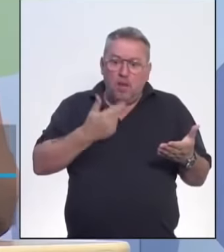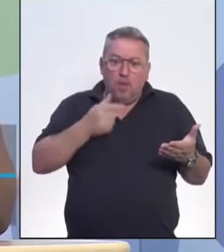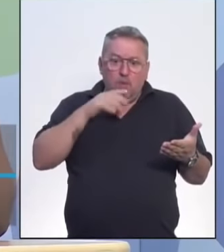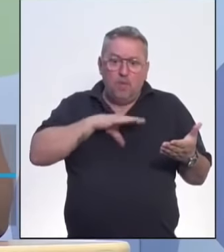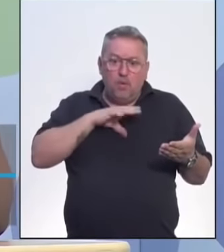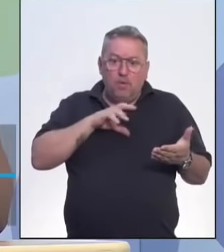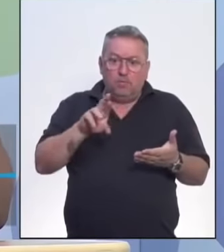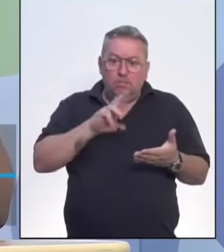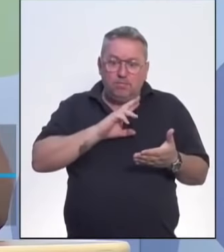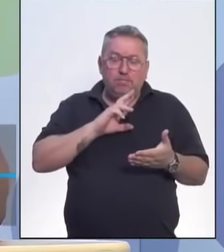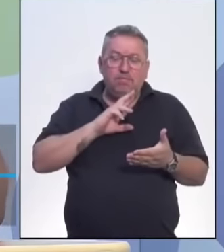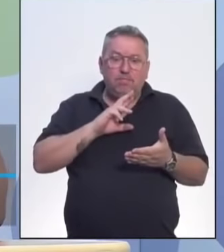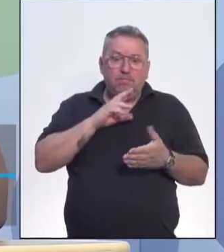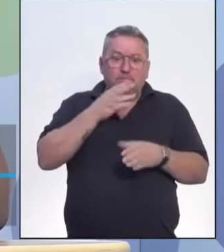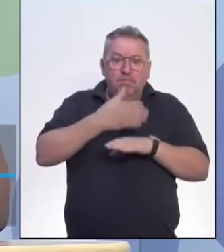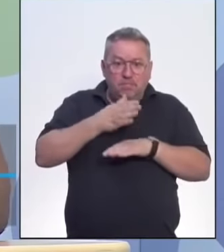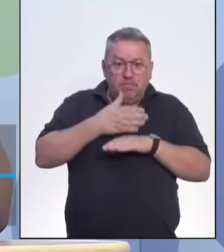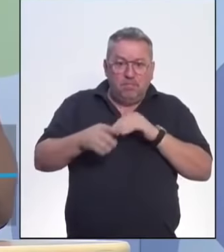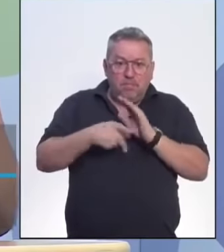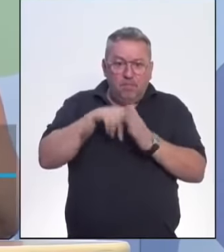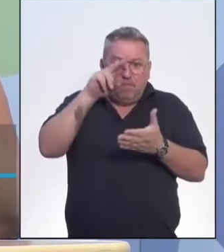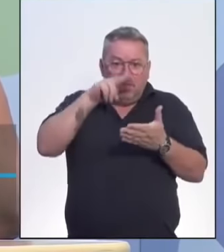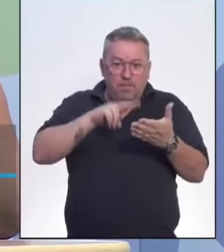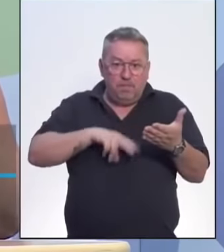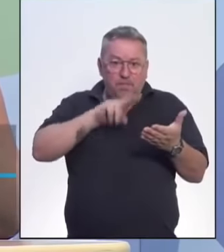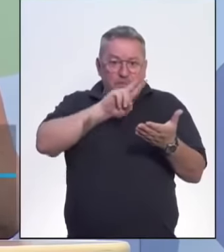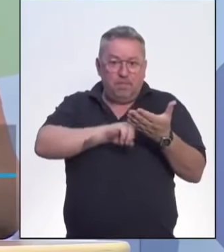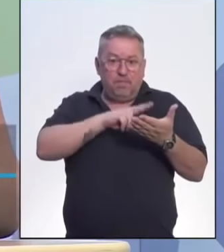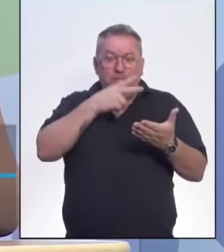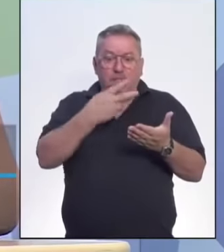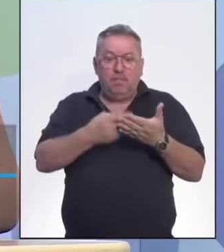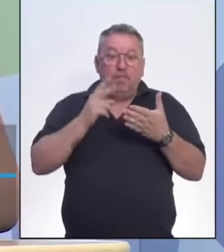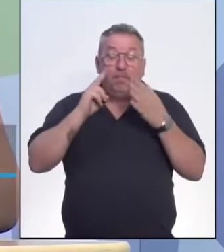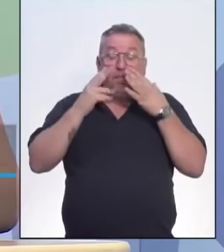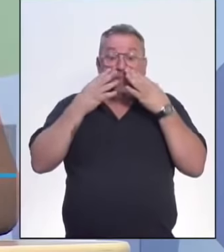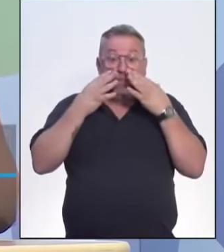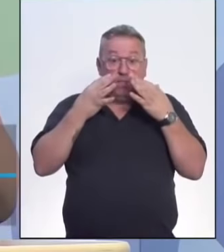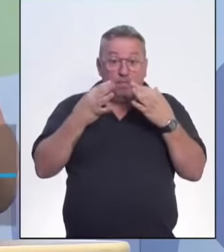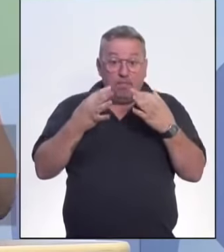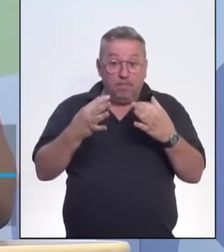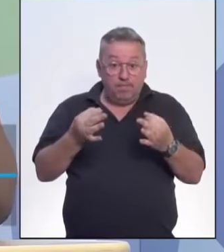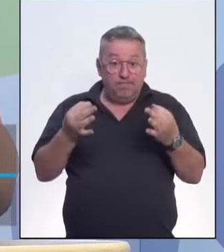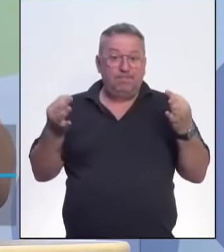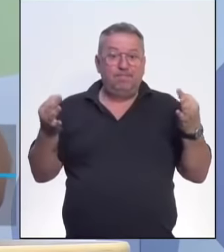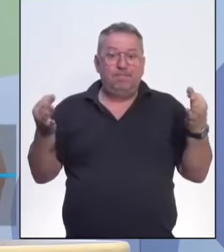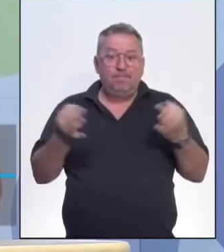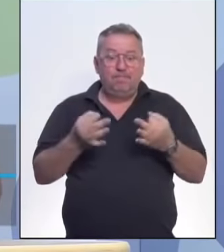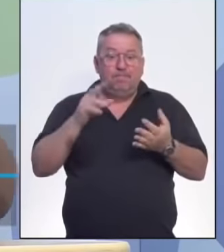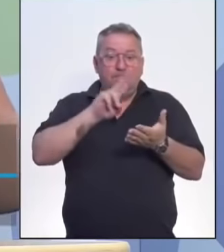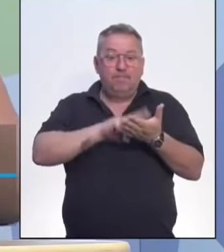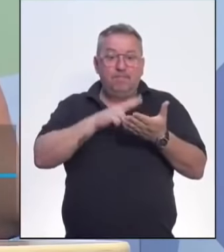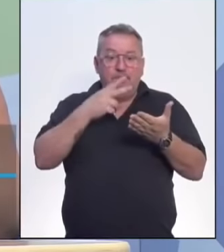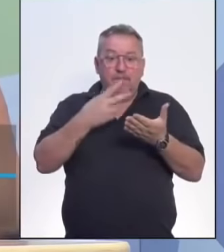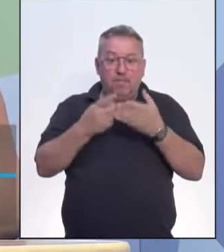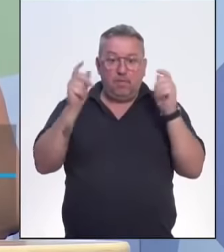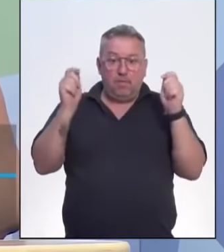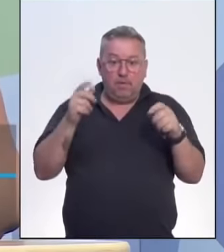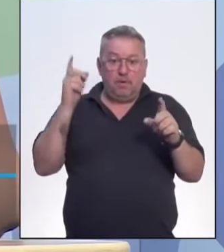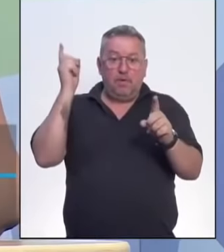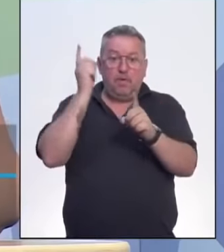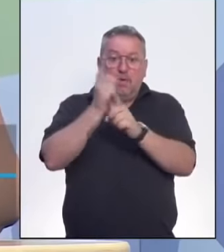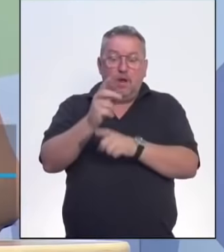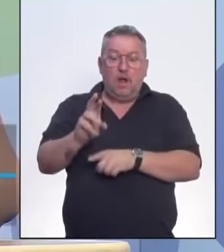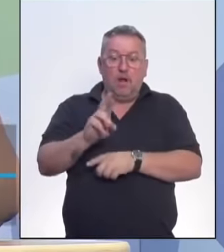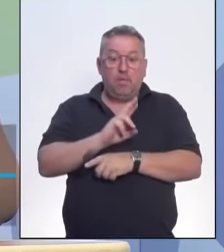responder exercícios de leitura e interpretação. Vocês têm que ler atentamente, interpretar para poder encontrar a